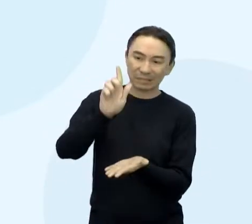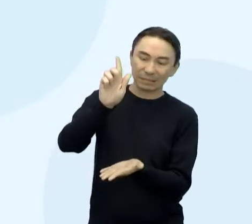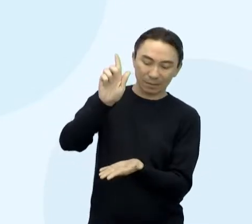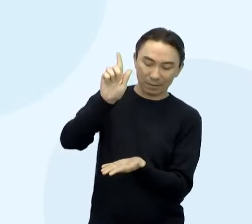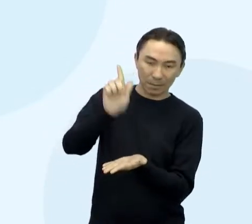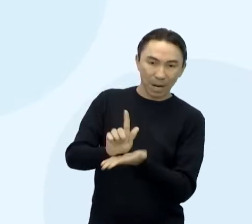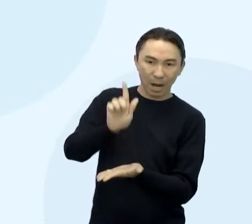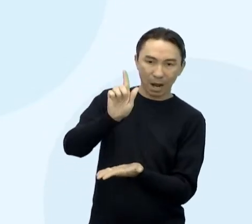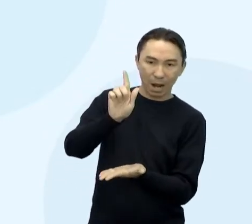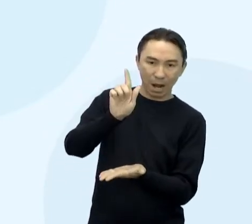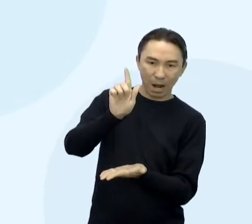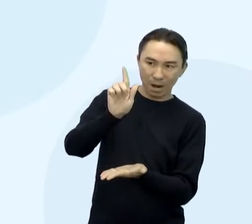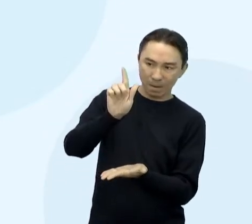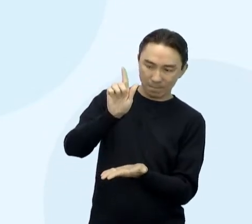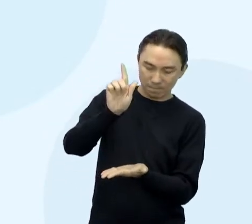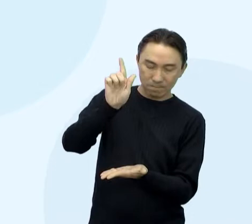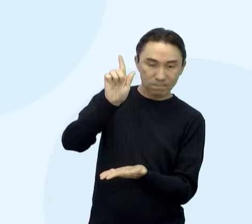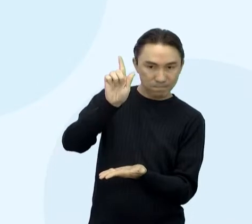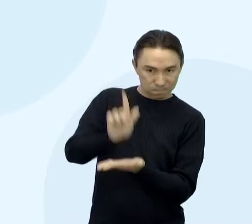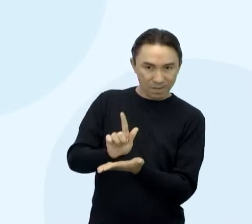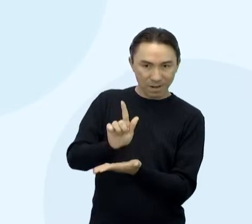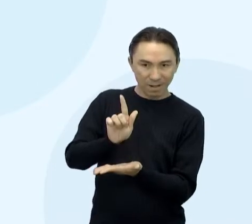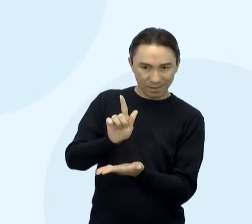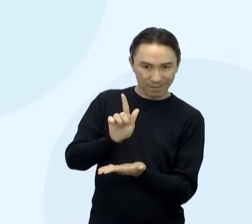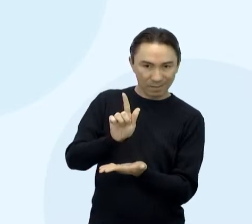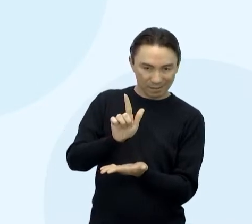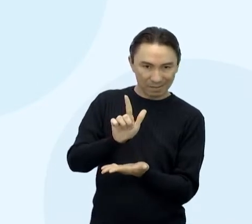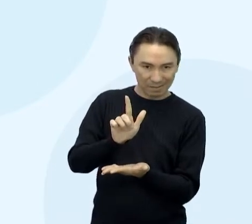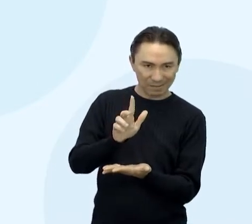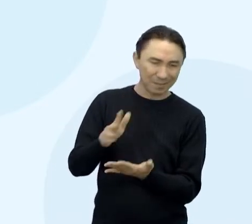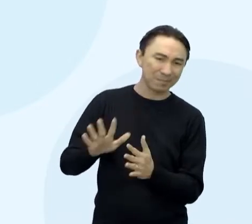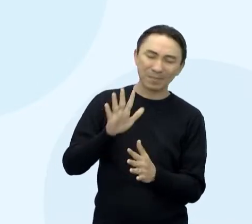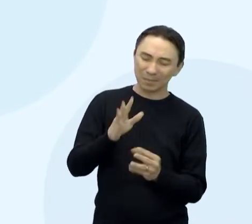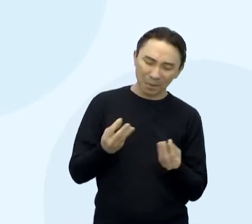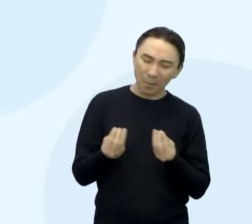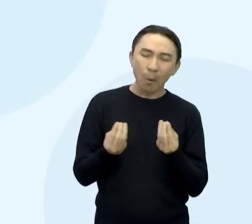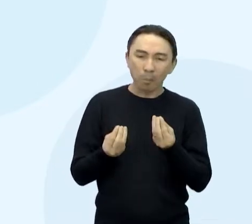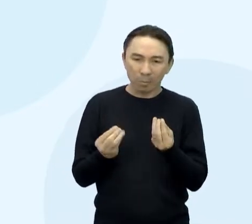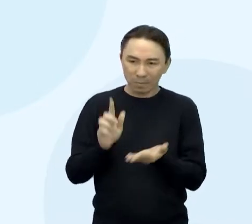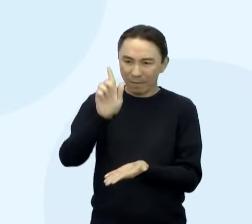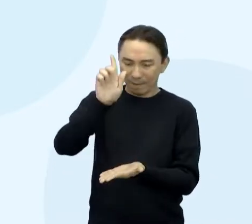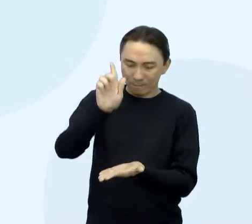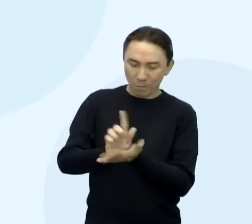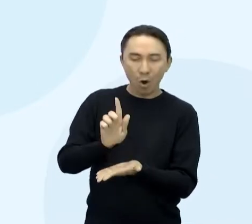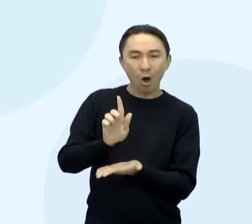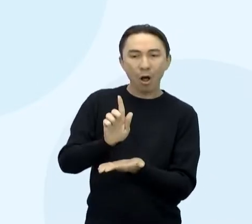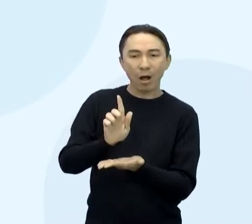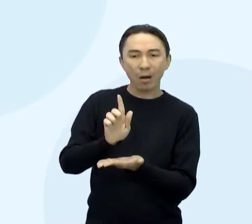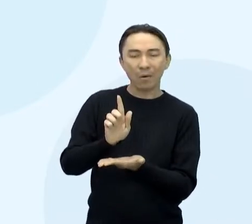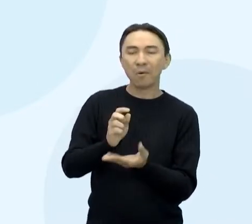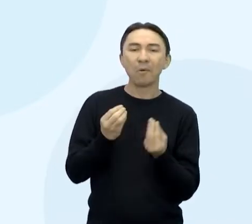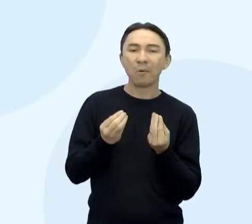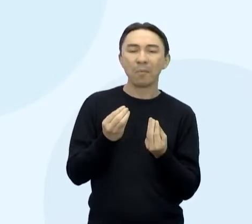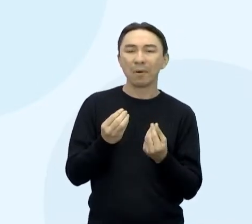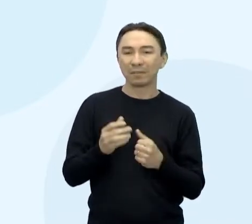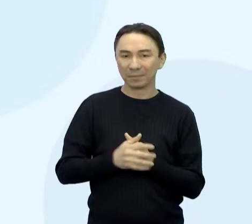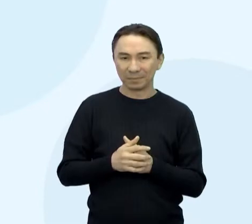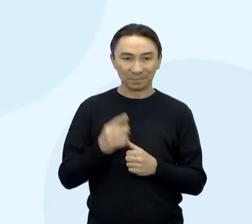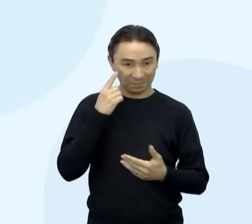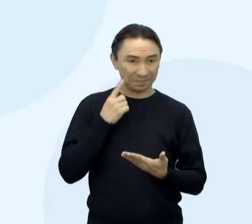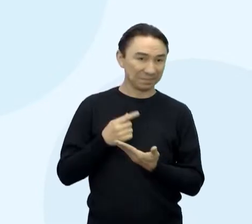é a que atrai todos os corpos para a Terra. Mas como que é essa força? Eu já comentei com você, está na tela aí para você,